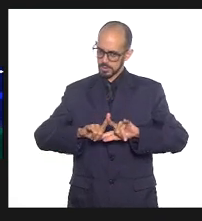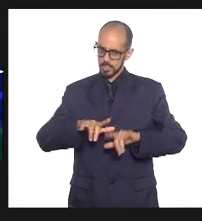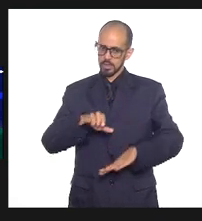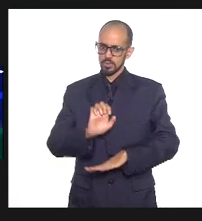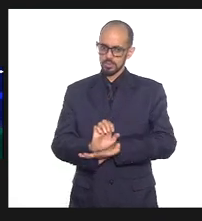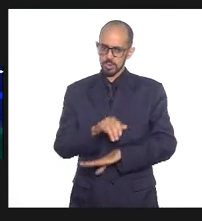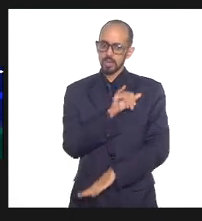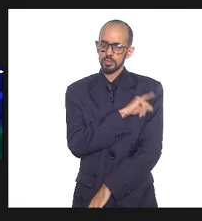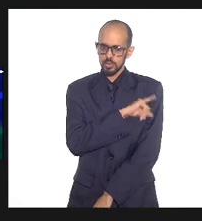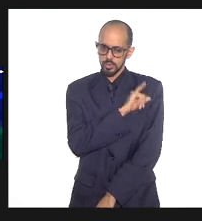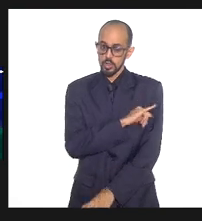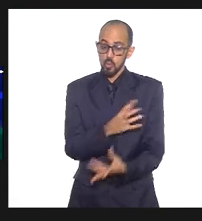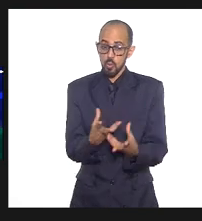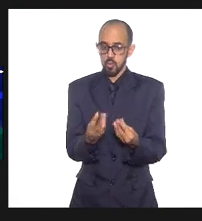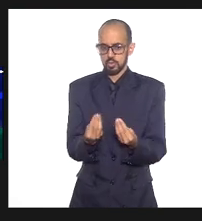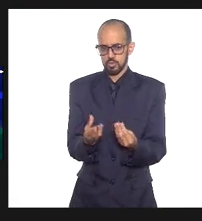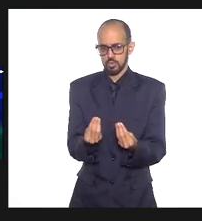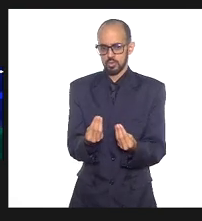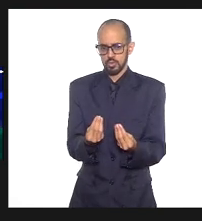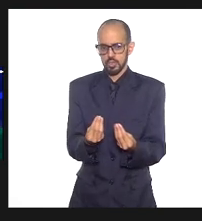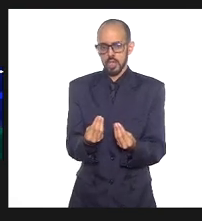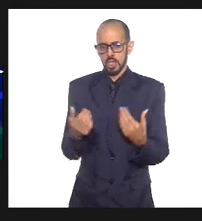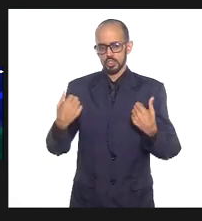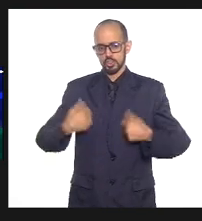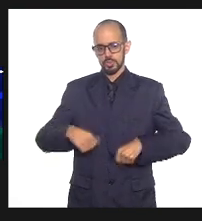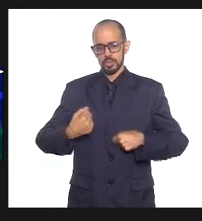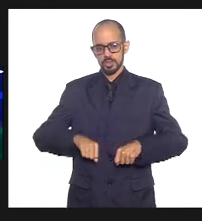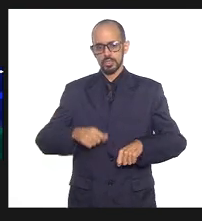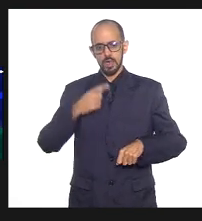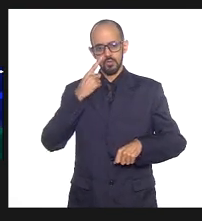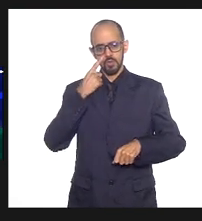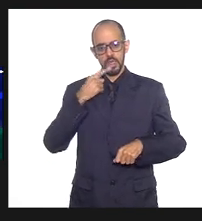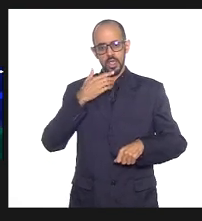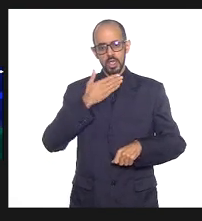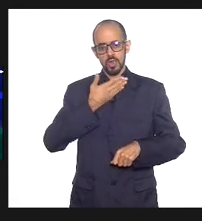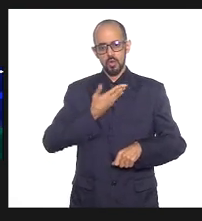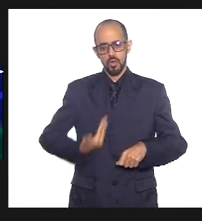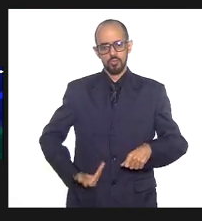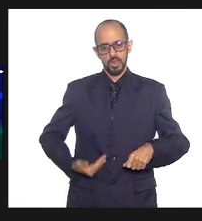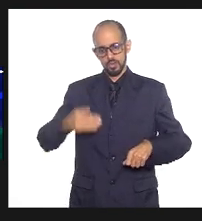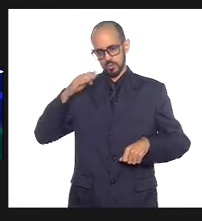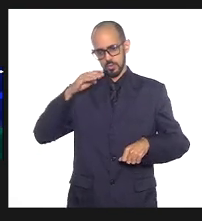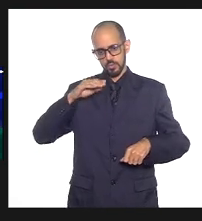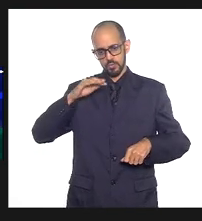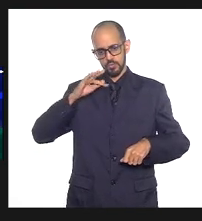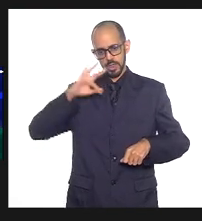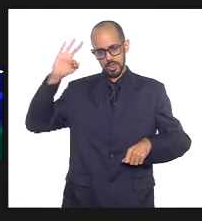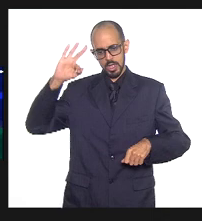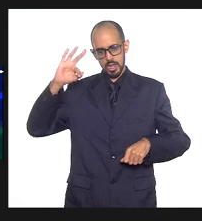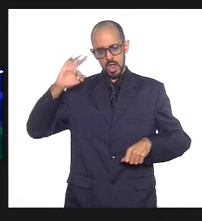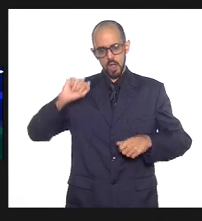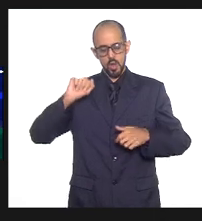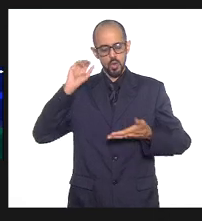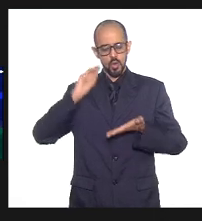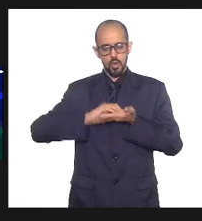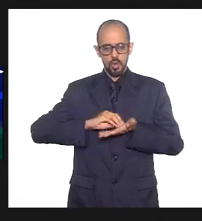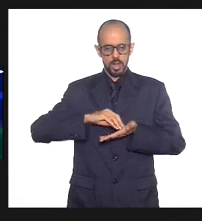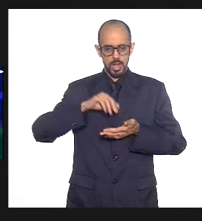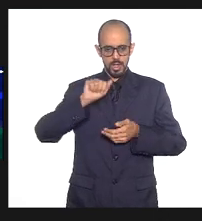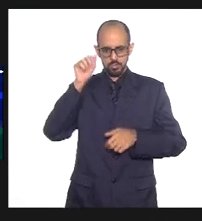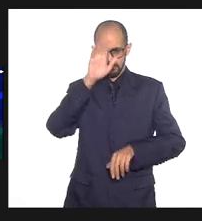essa é uma política que a gente quer ver o governo federal implantar no Estado do Rio de Janeiro, no Brasil inteiro,